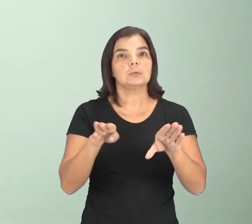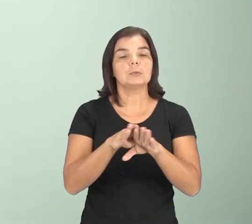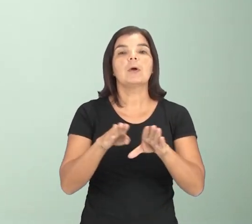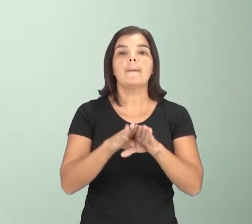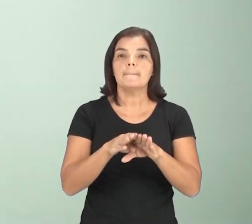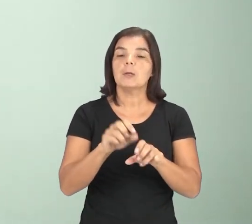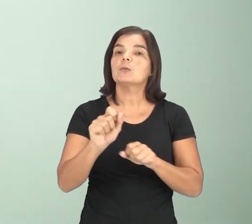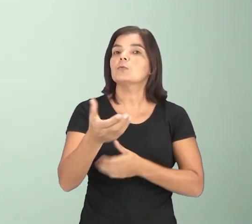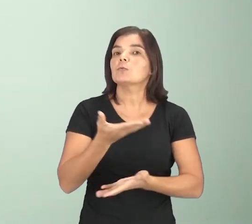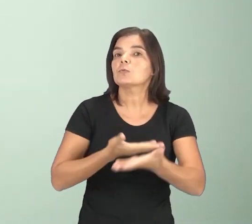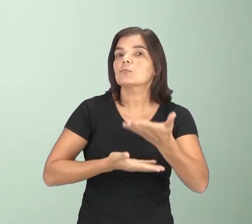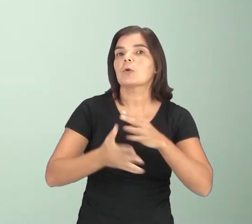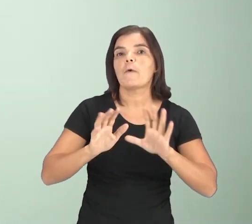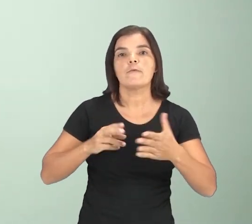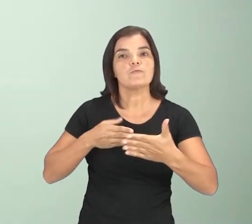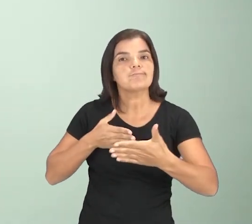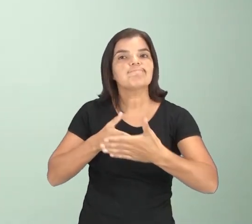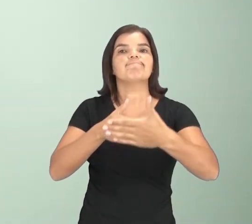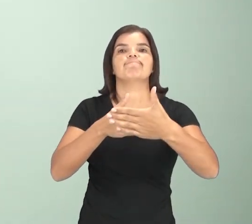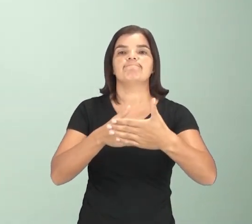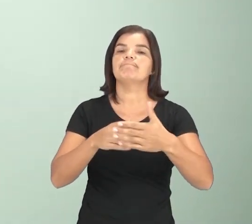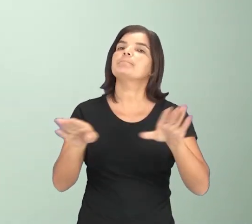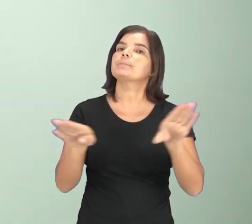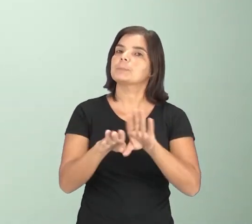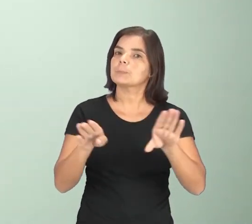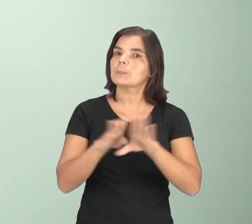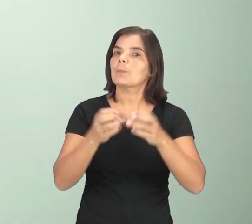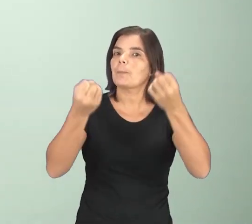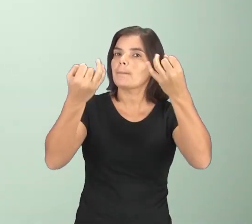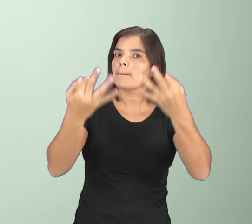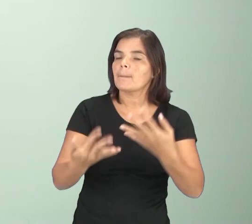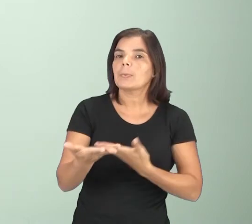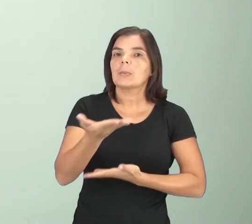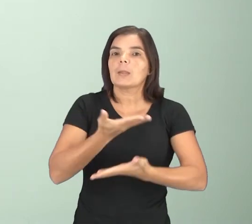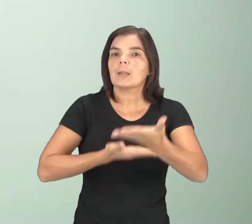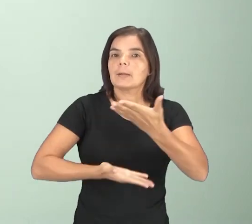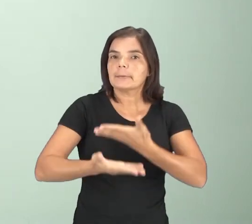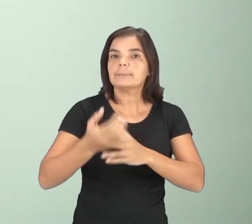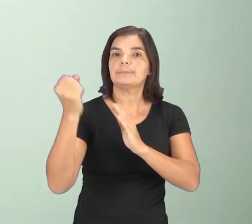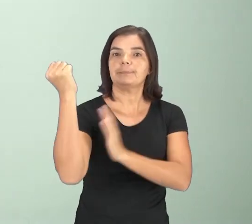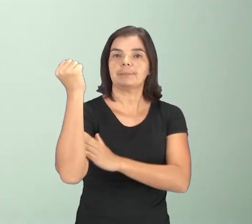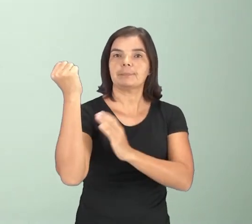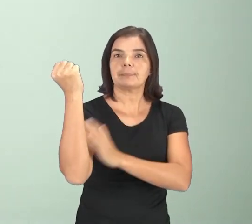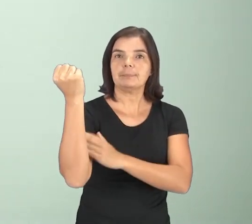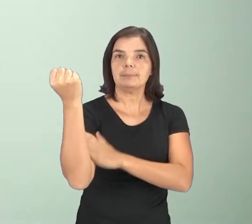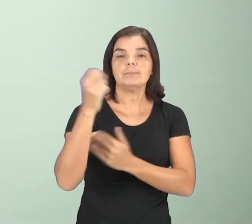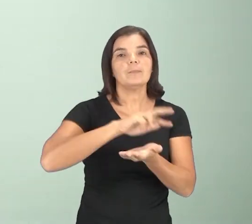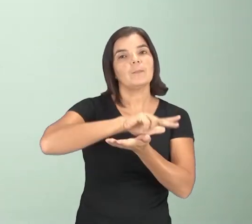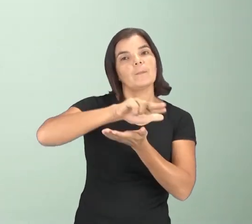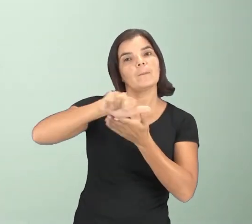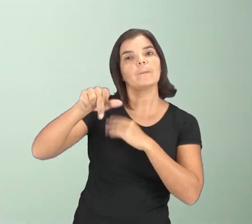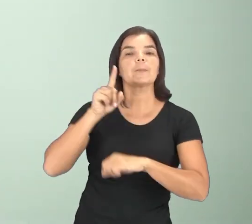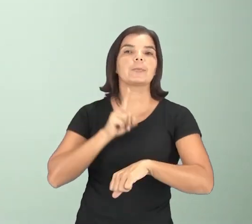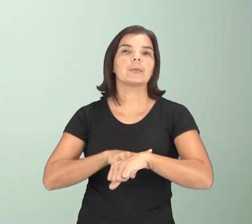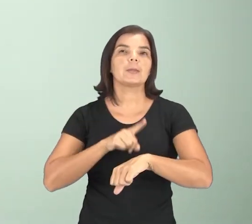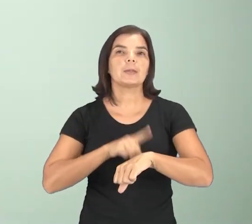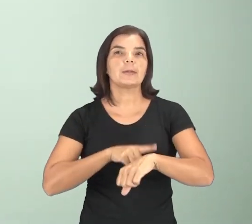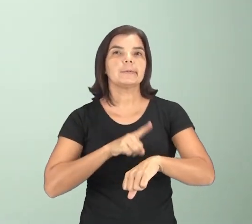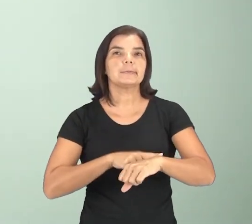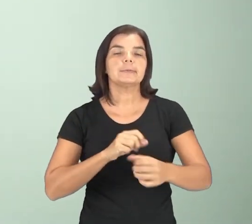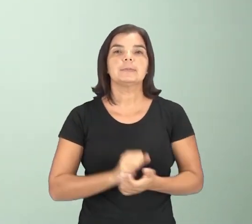física chamada de impulso, que também pode ser descrita como a relação entre a força e a variação do tempo,